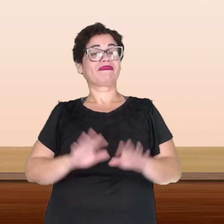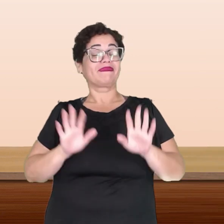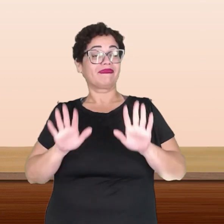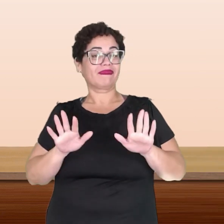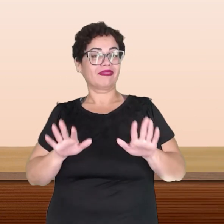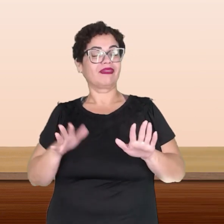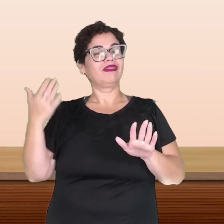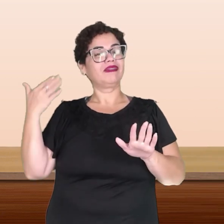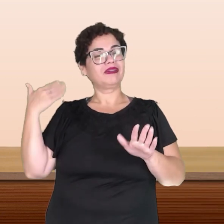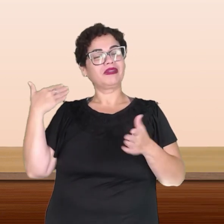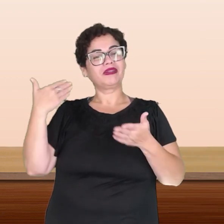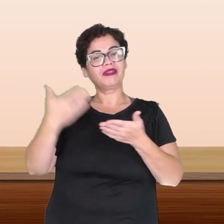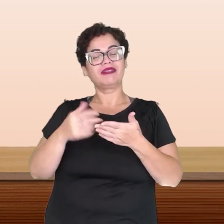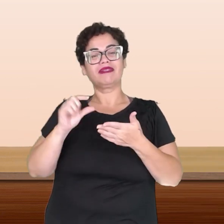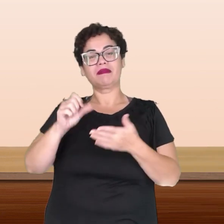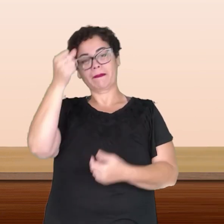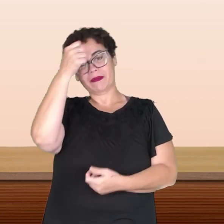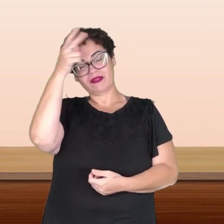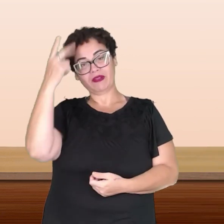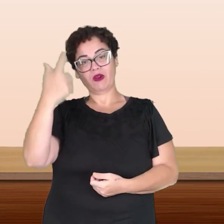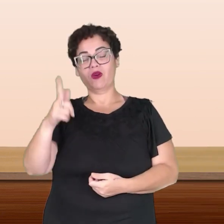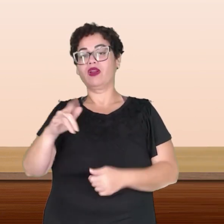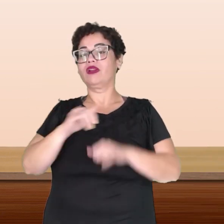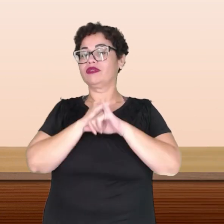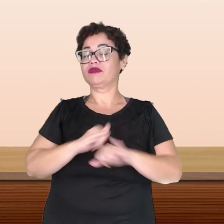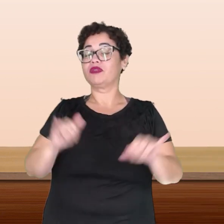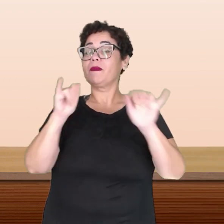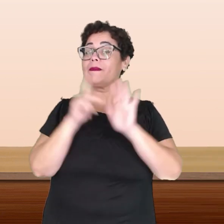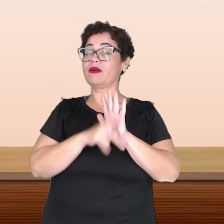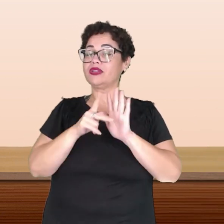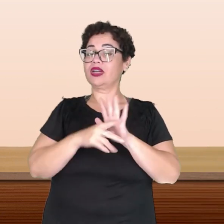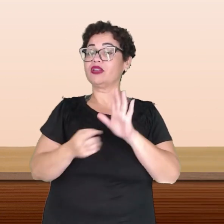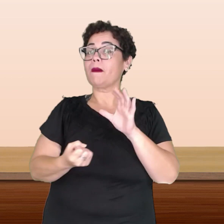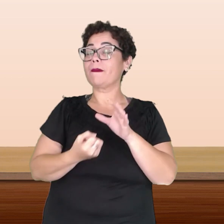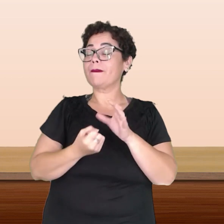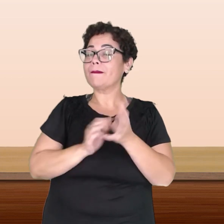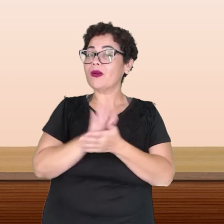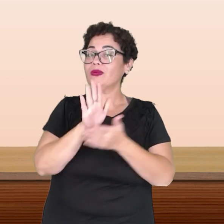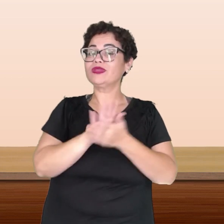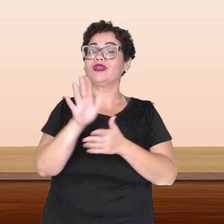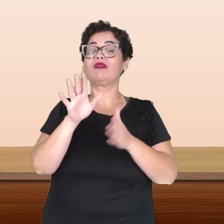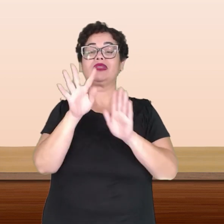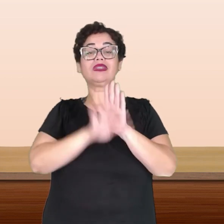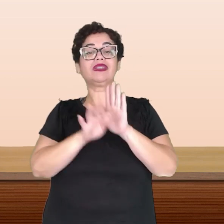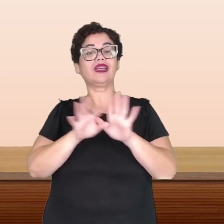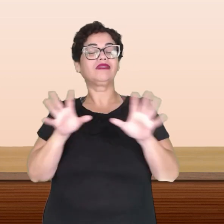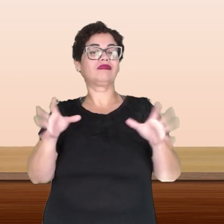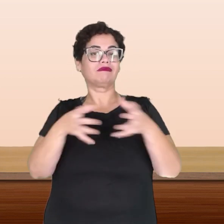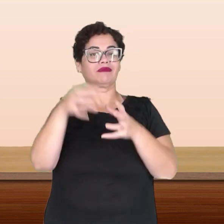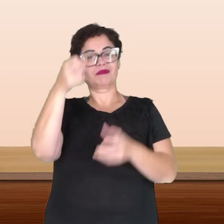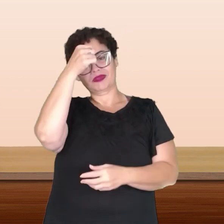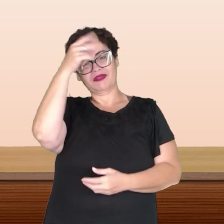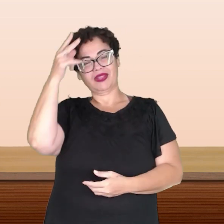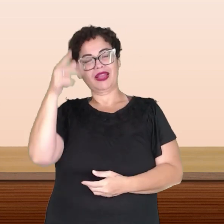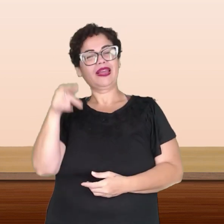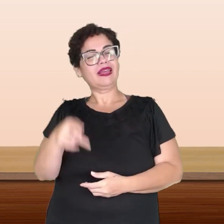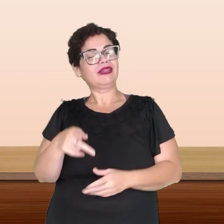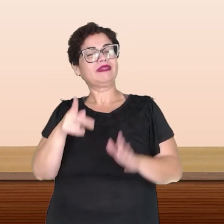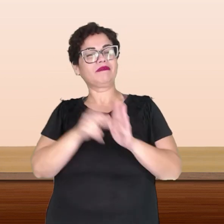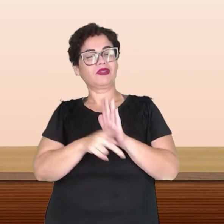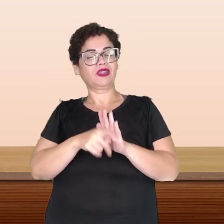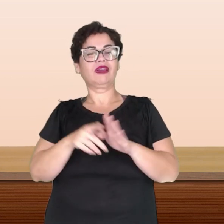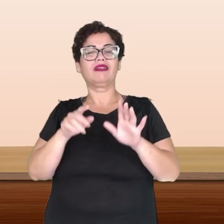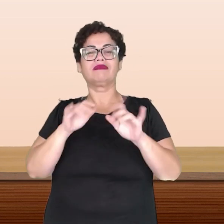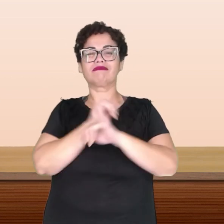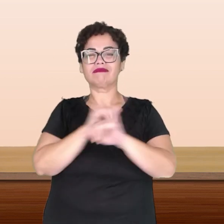Pessoal, há um tempinho a Prefeitura de Goiânia lançou um projeto chamado Produção de Texto em Rede. Isso mesmo, esse projeto incentiva a produção